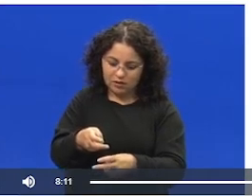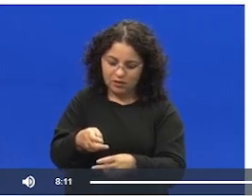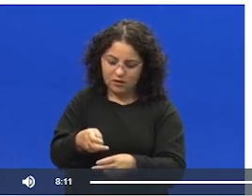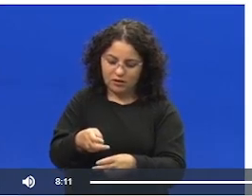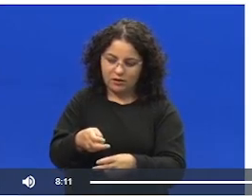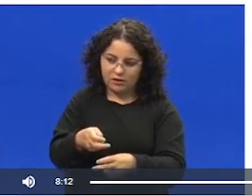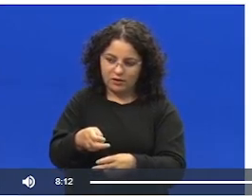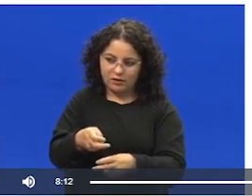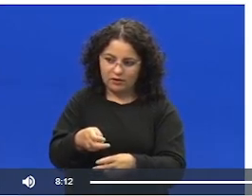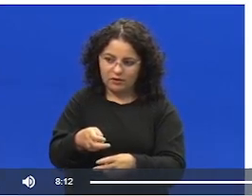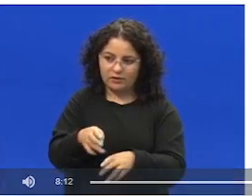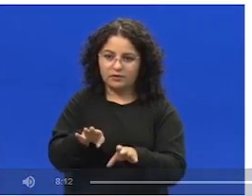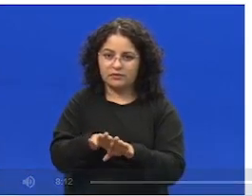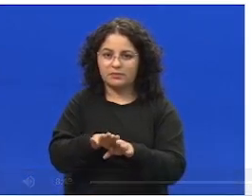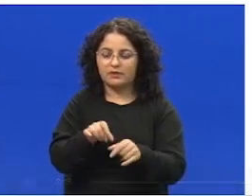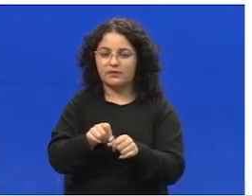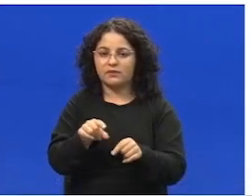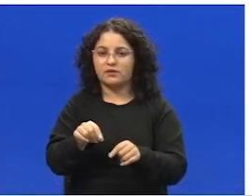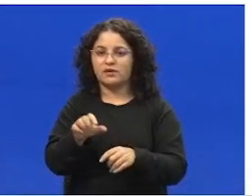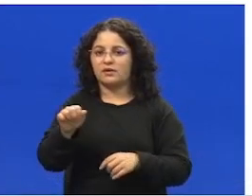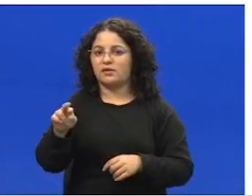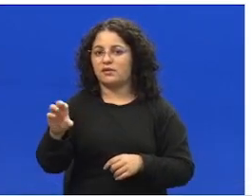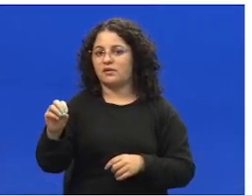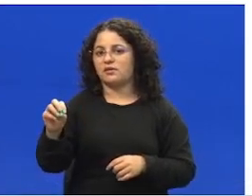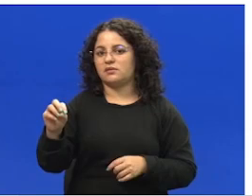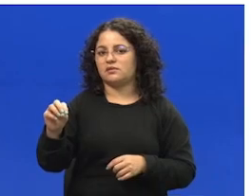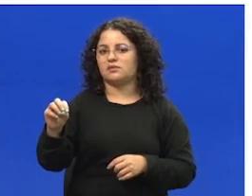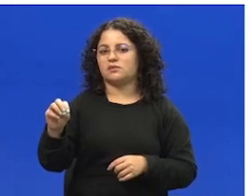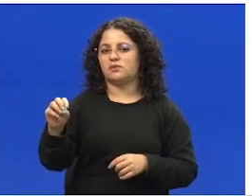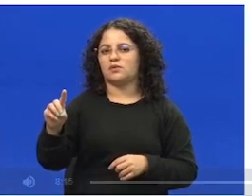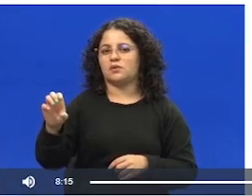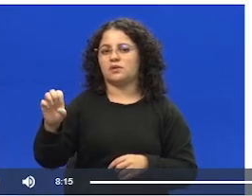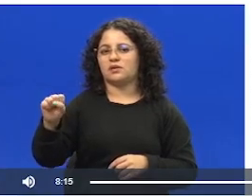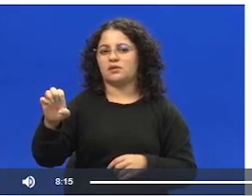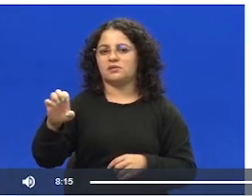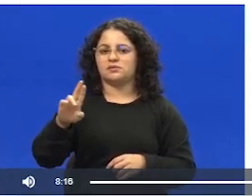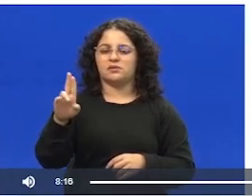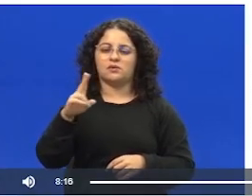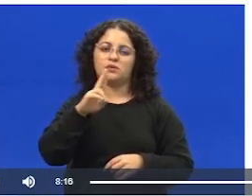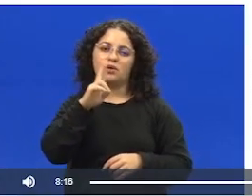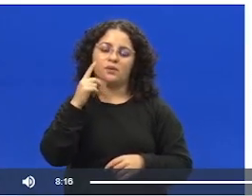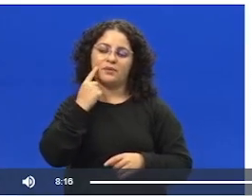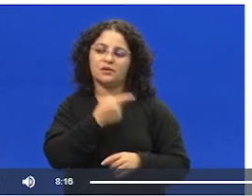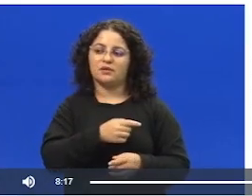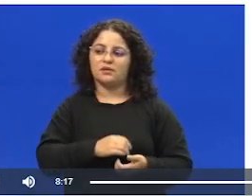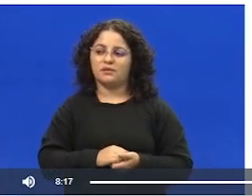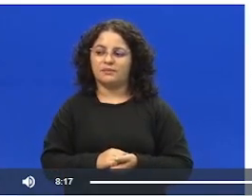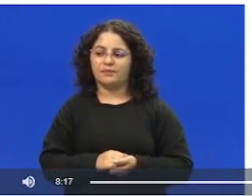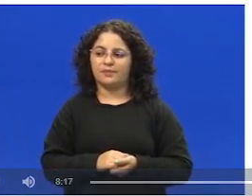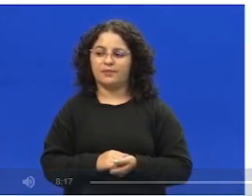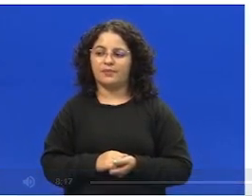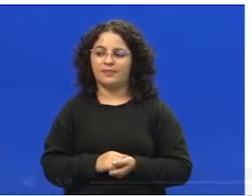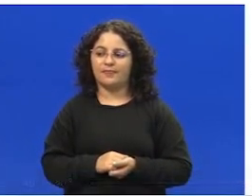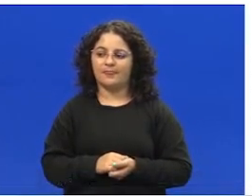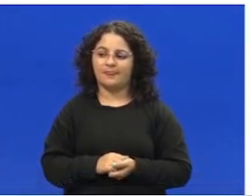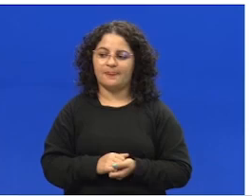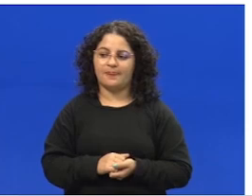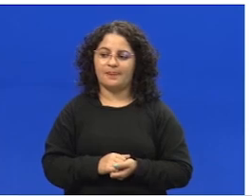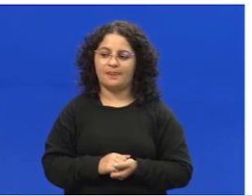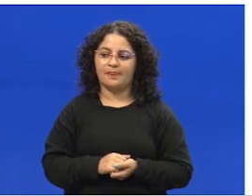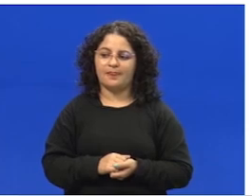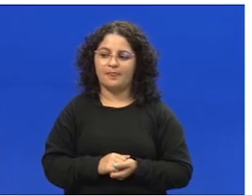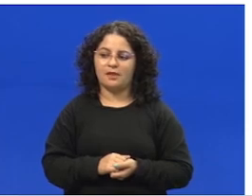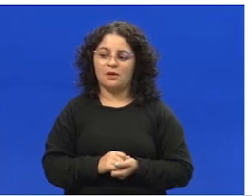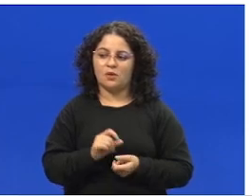nós chamamos de artrodese. A artrodese, o que